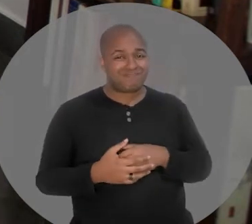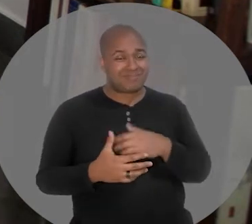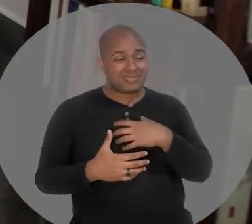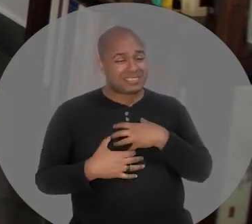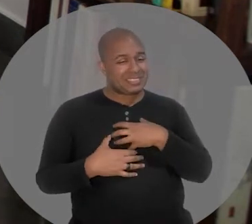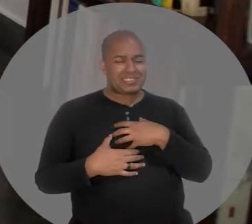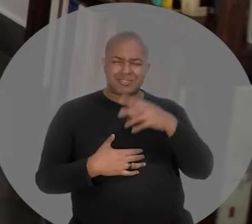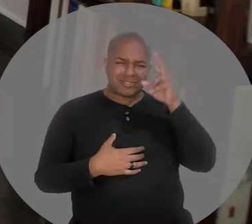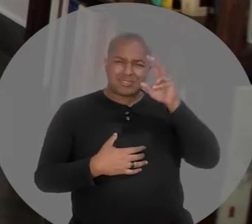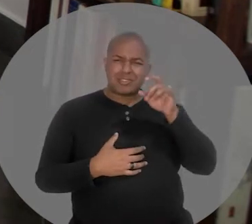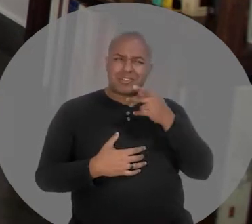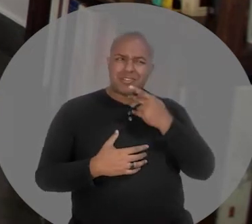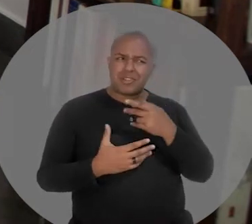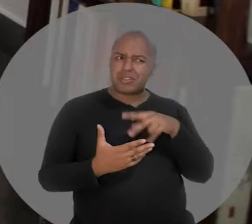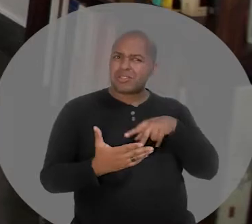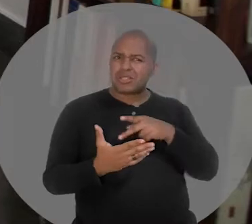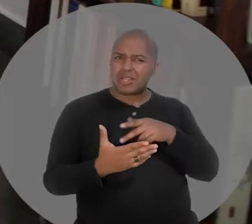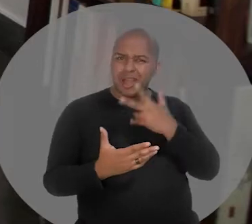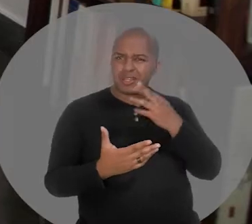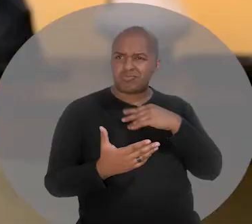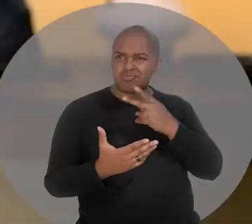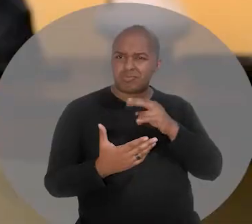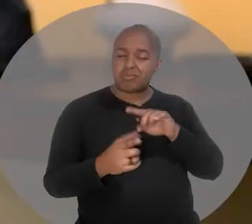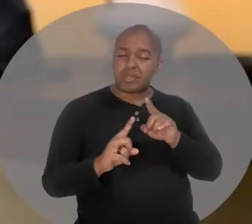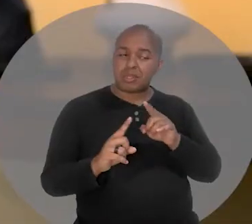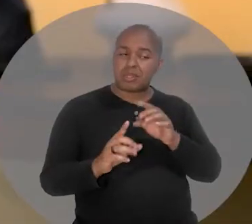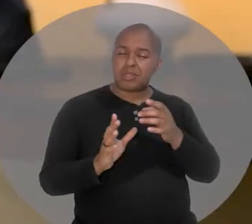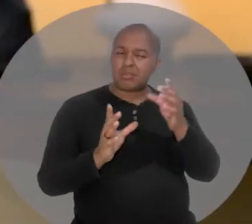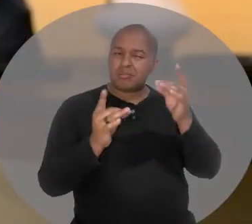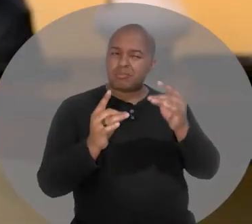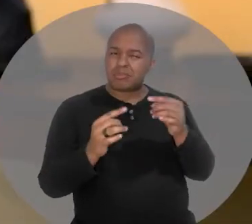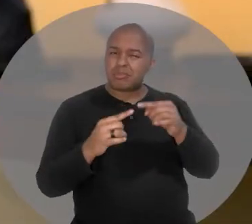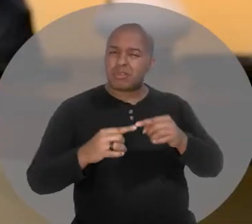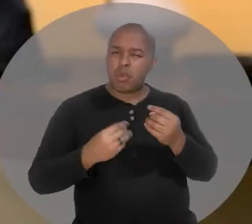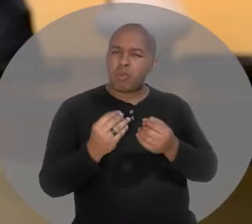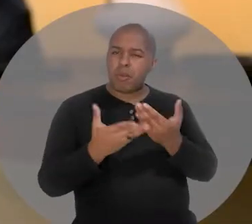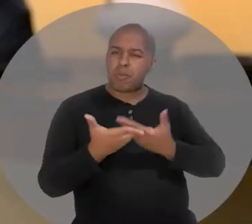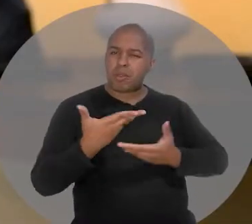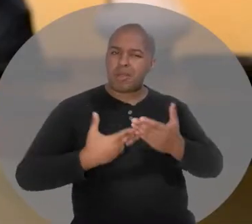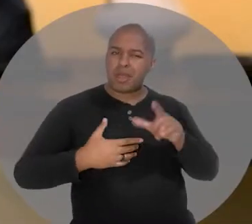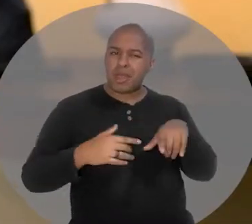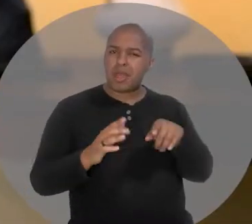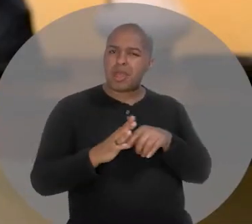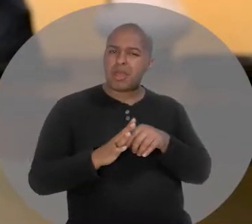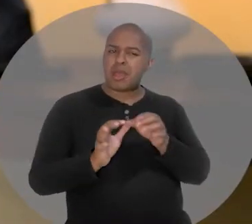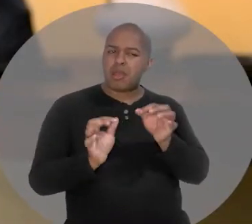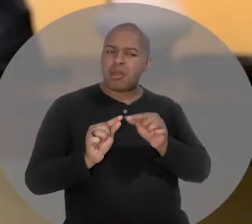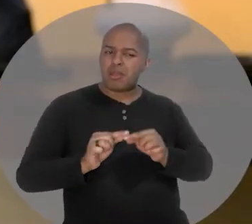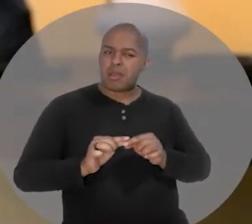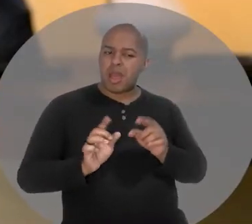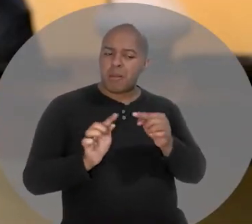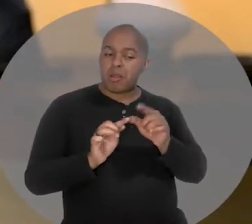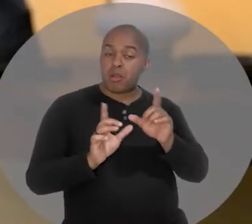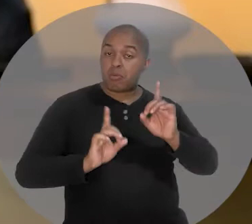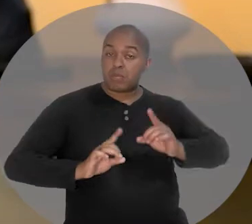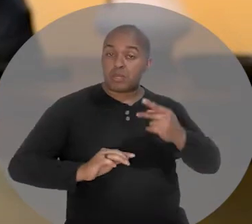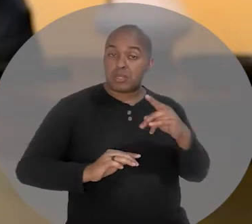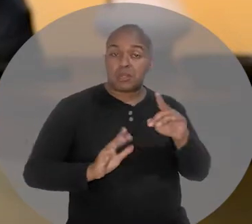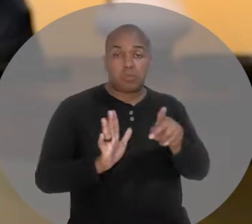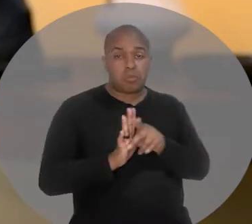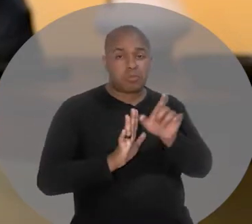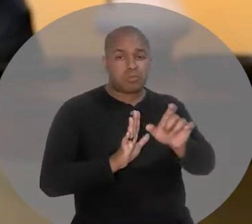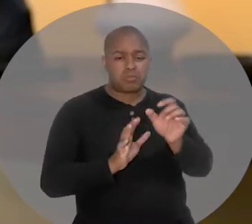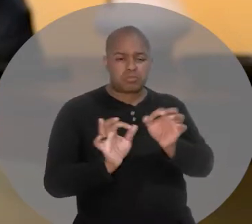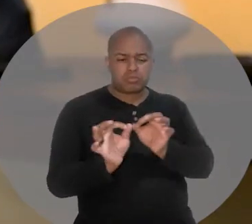meio assim. Eu não lembro se ele chegou a dançar com ela ou largou. E o segundo aspecto é como as relações eram permeadas por conta dessa deficiência